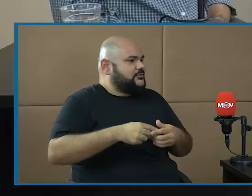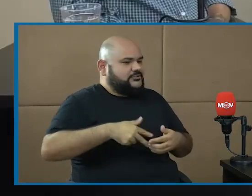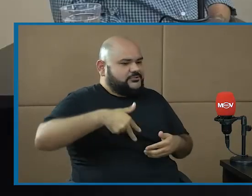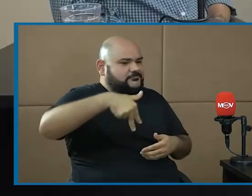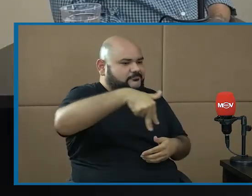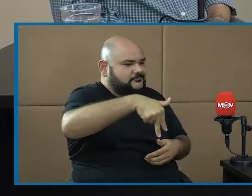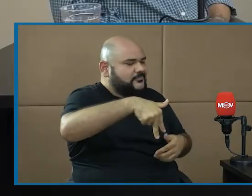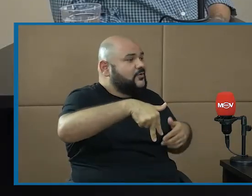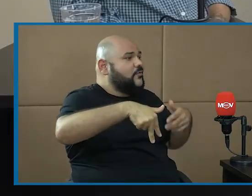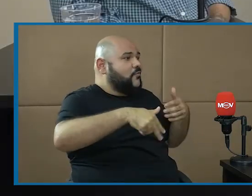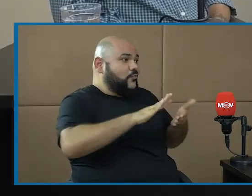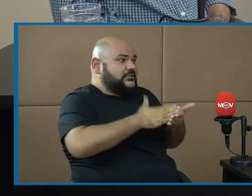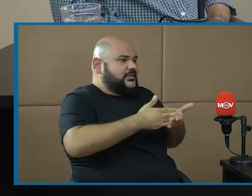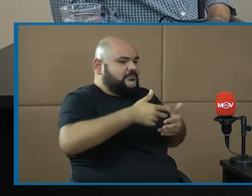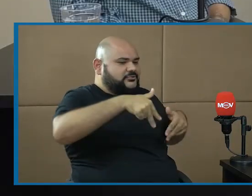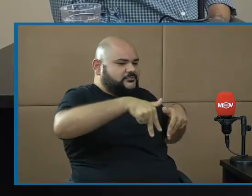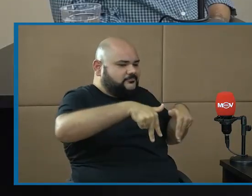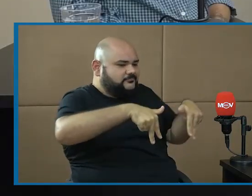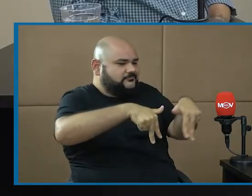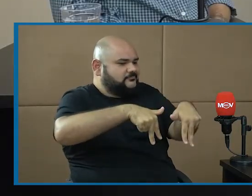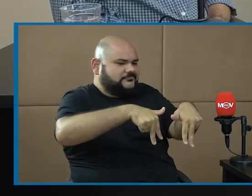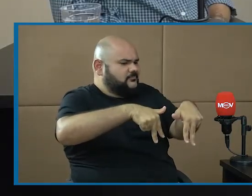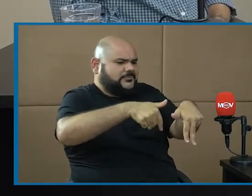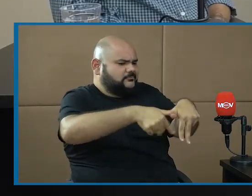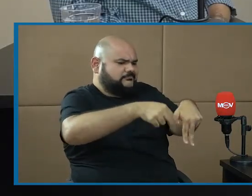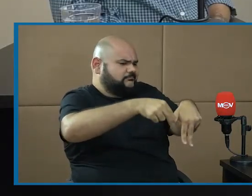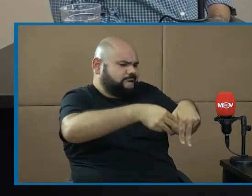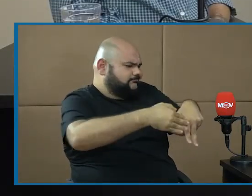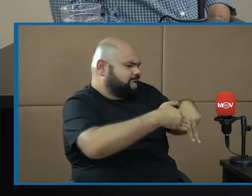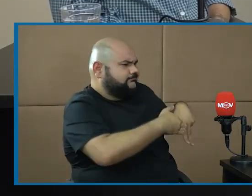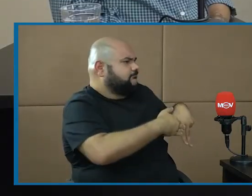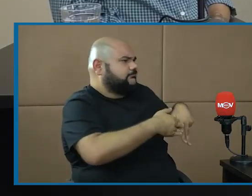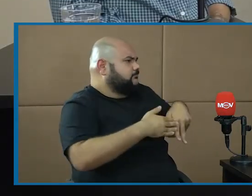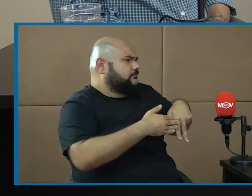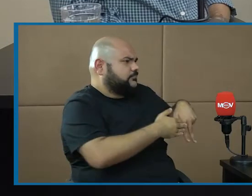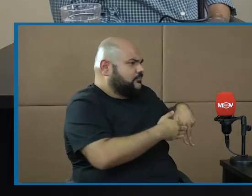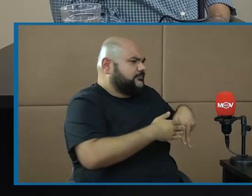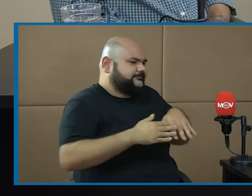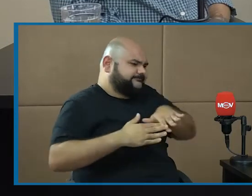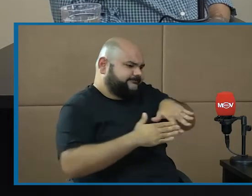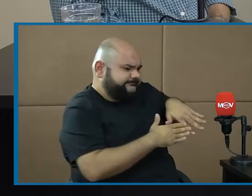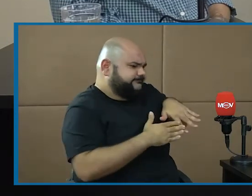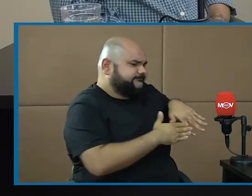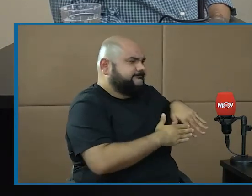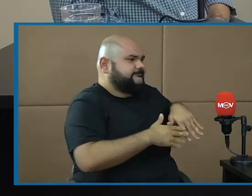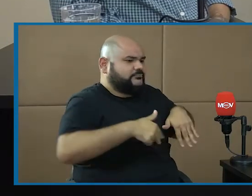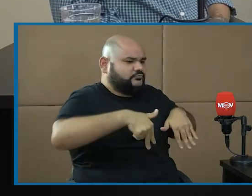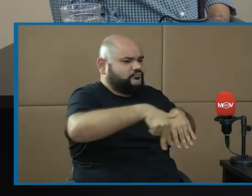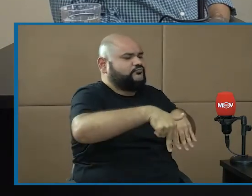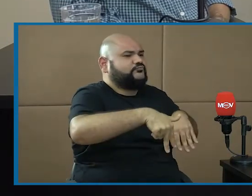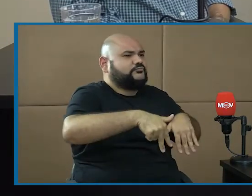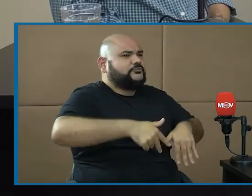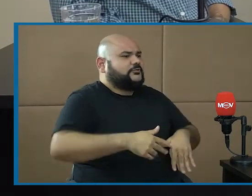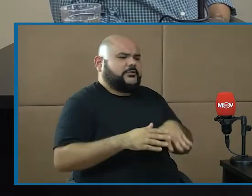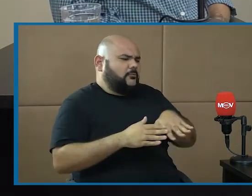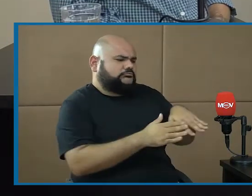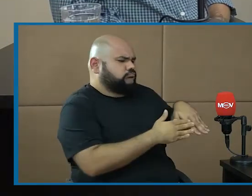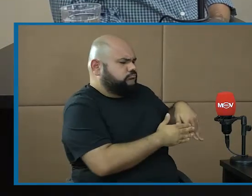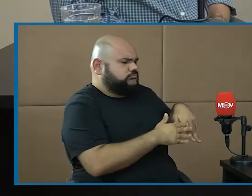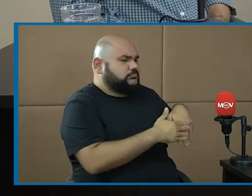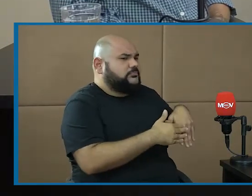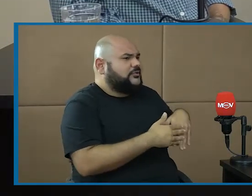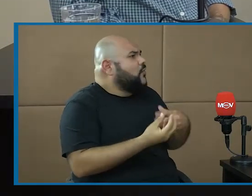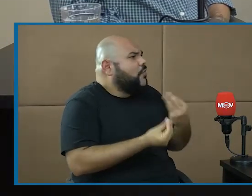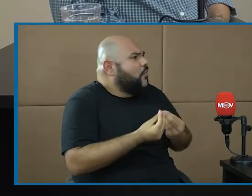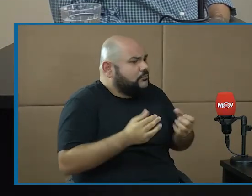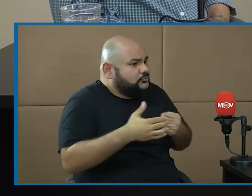ver? A situação pede que a visualização seja vista, né? Que a comunicação esteja ali. Mas pegou, ou seja, não importa que os outros não